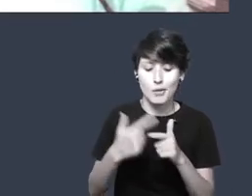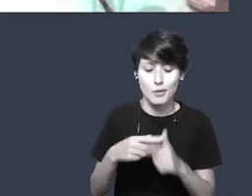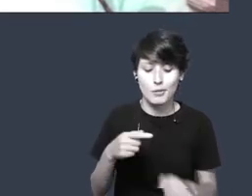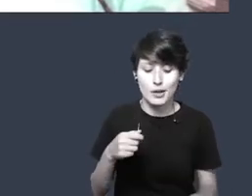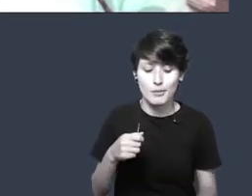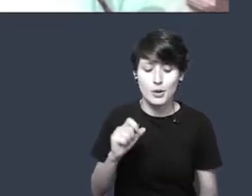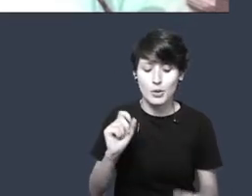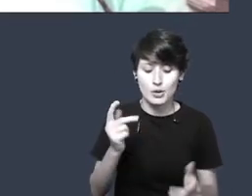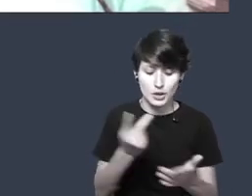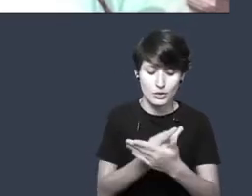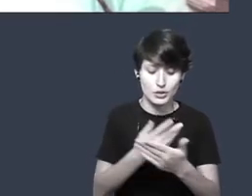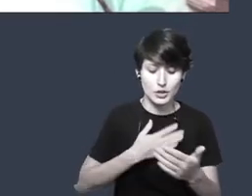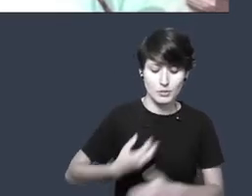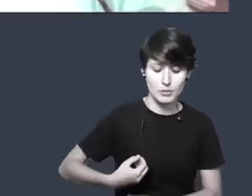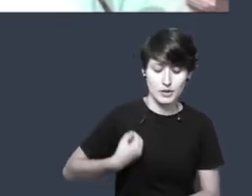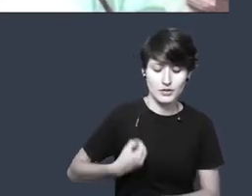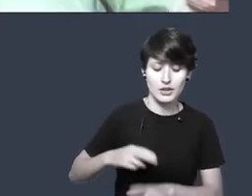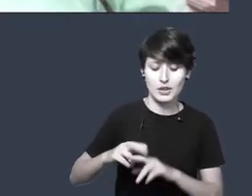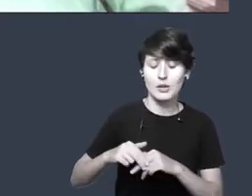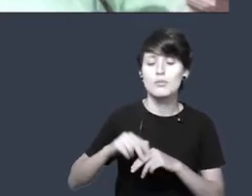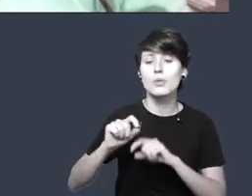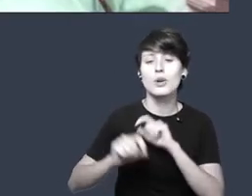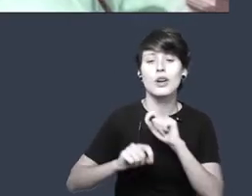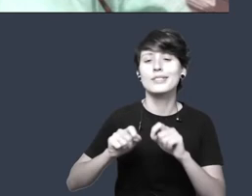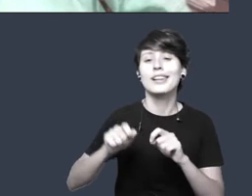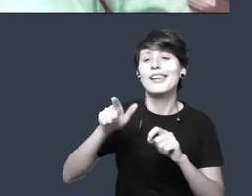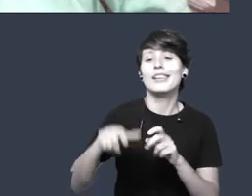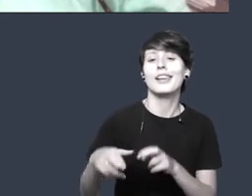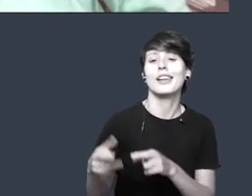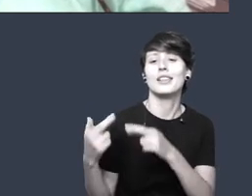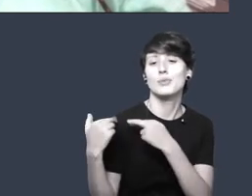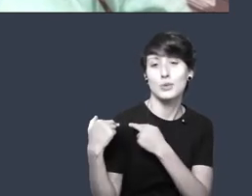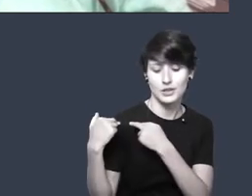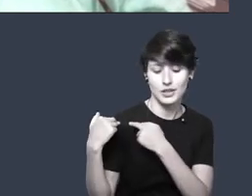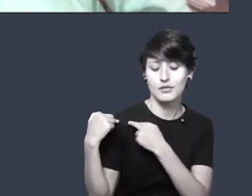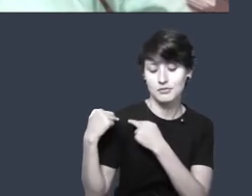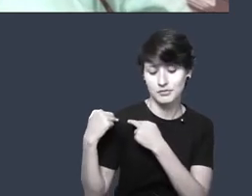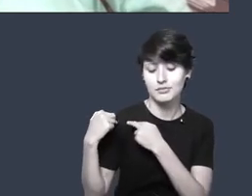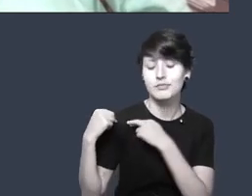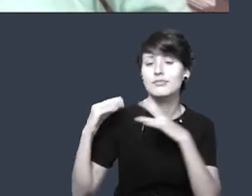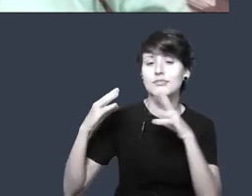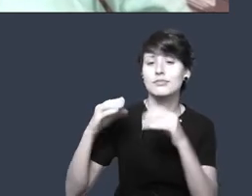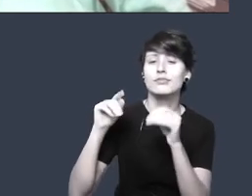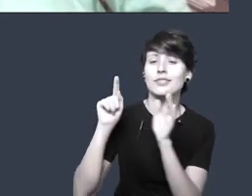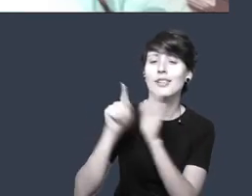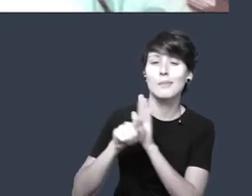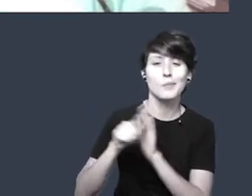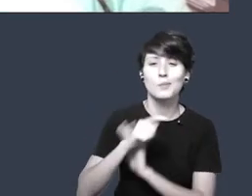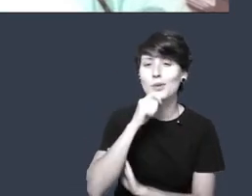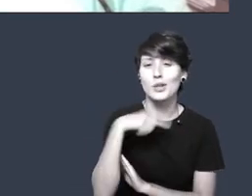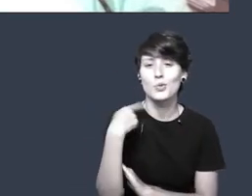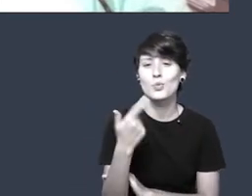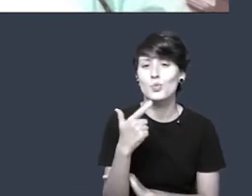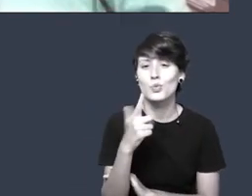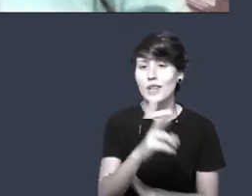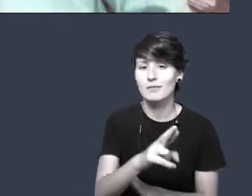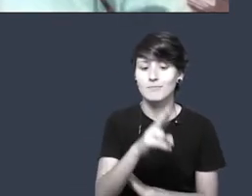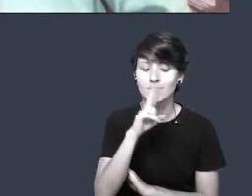que aconteceu na minha vida por causa desses algoritmos? Quem é responsável por isso? Né? Isso ainda são perguntas que a gente não tem resposta, que está aos